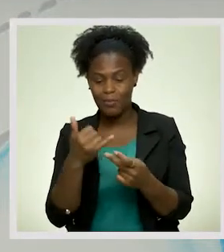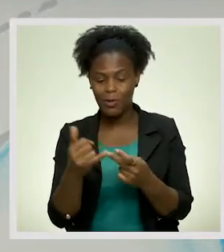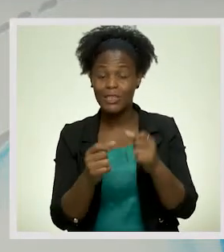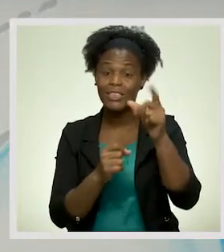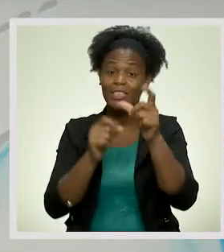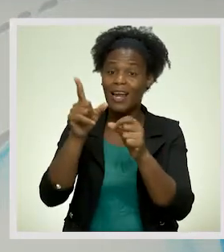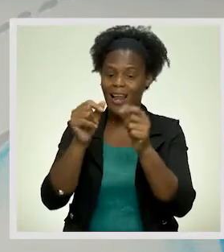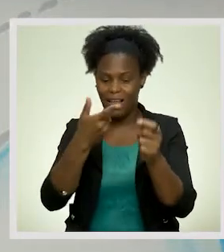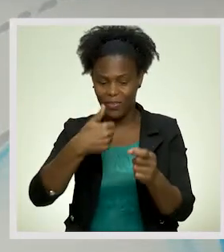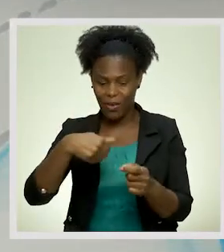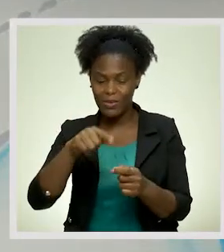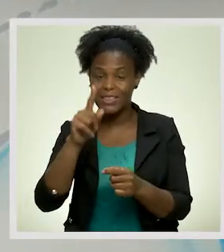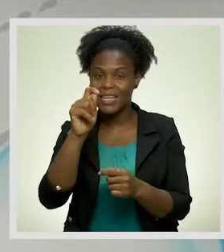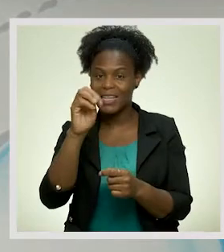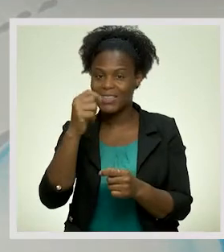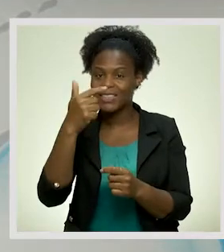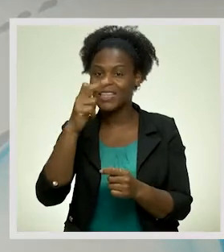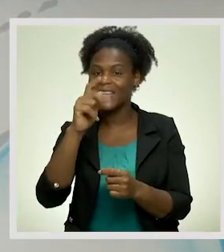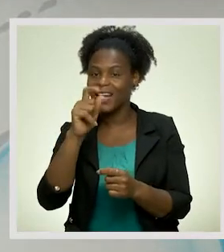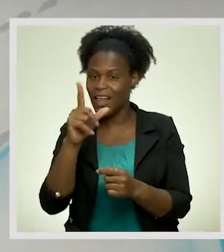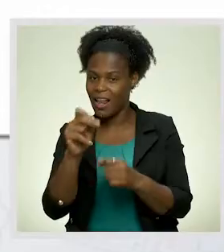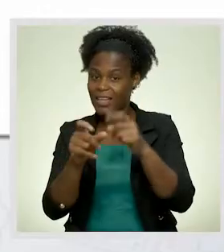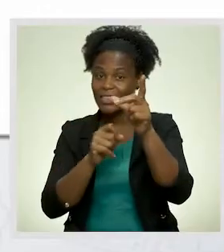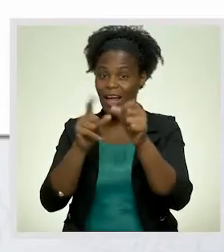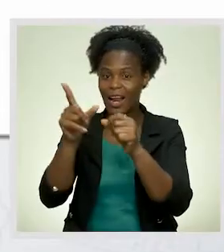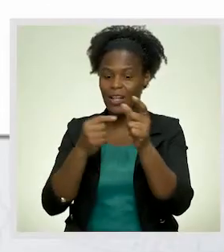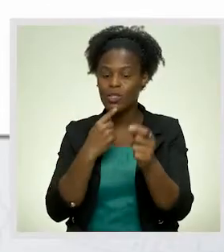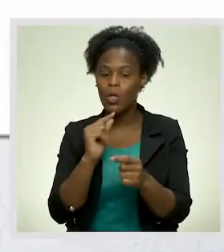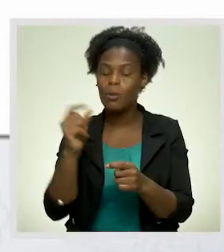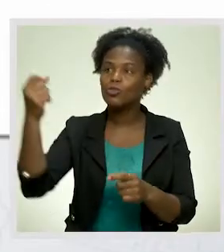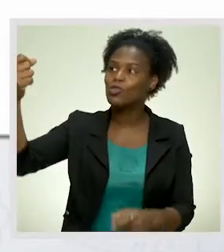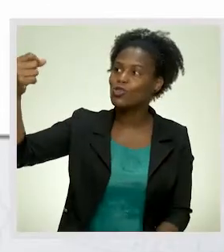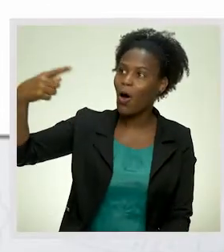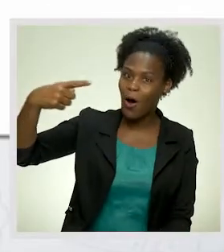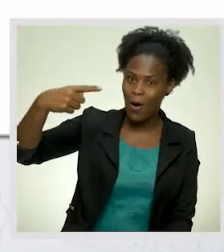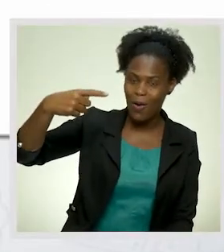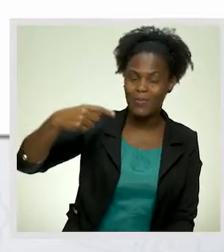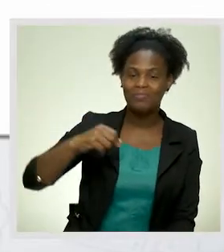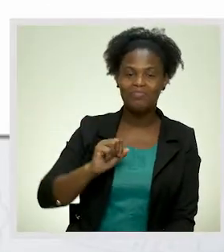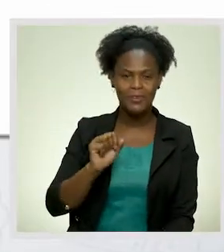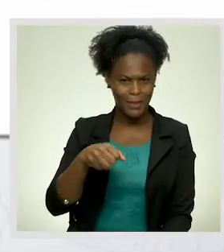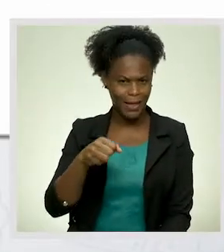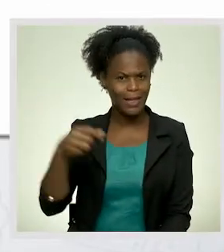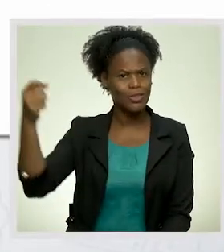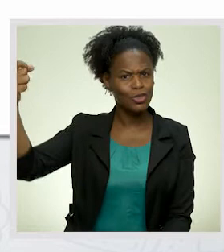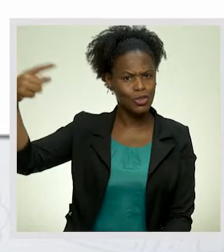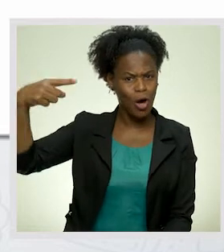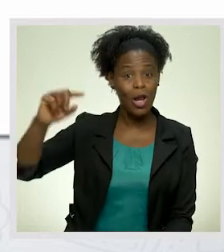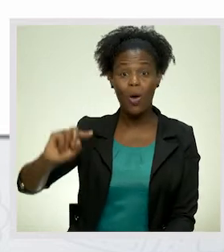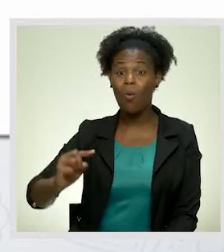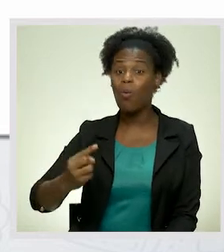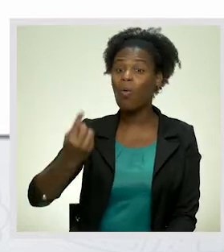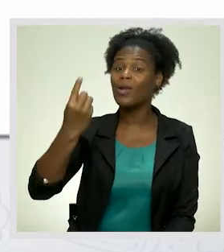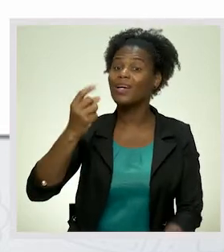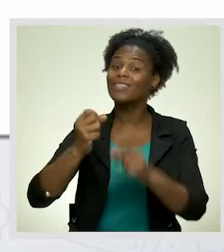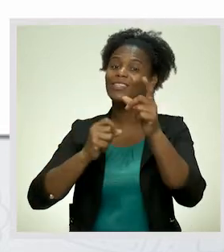estrela chama-se Sol, minha gente. O Sol é a única estrela